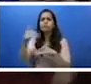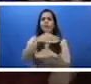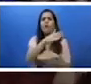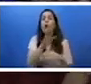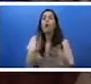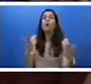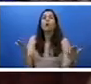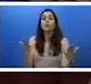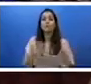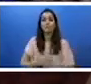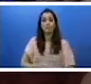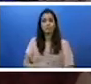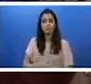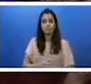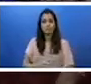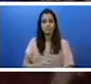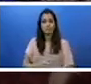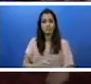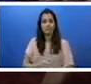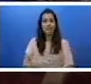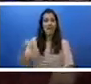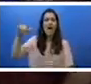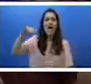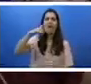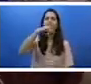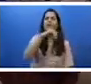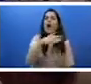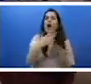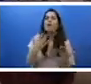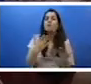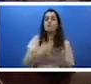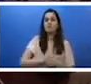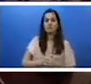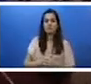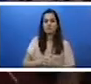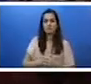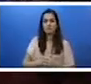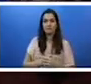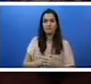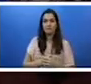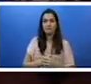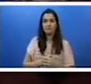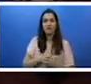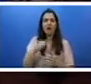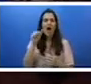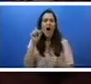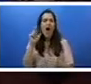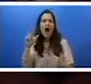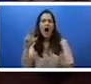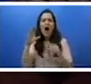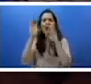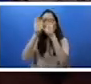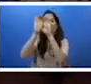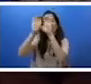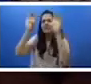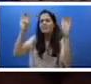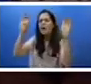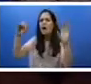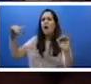observar? Aqui, os aviões passam por onde? Isso, lá no céu, né? Eles